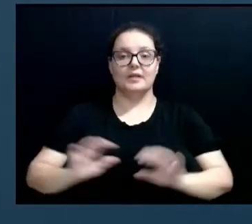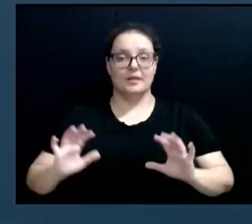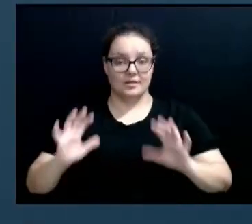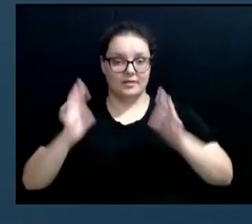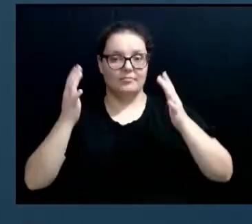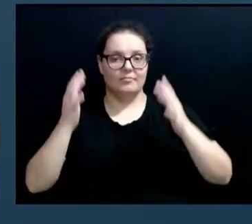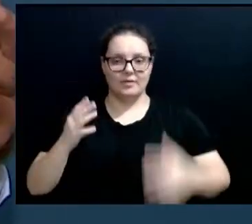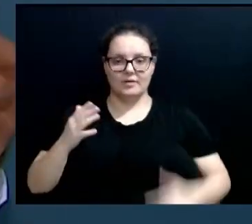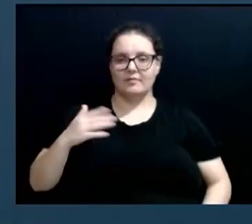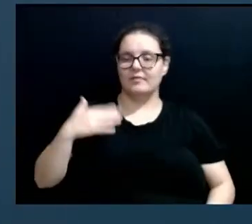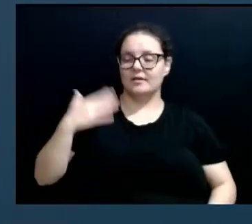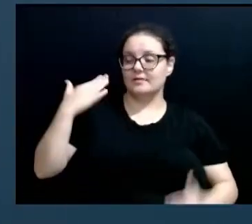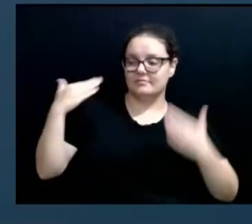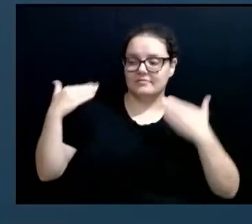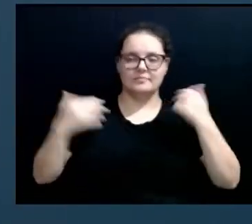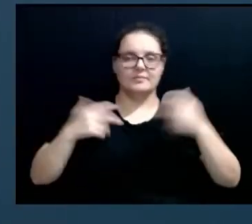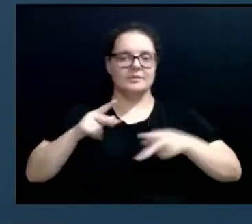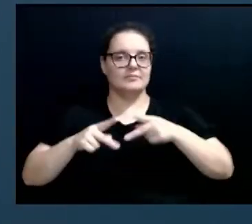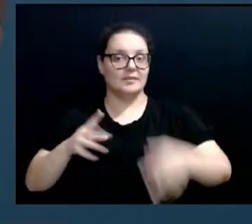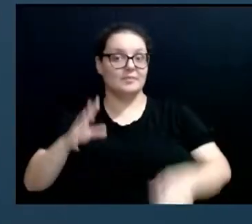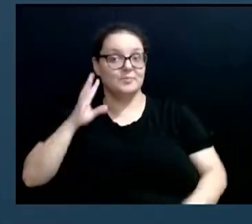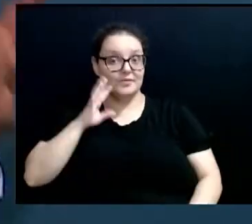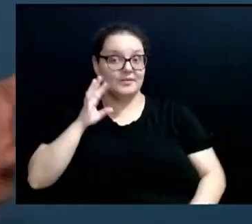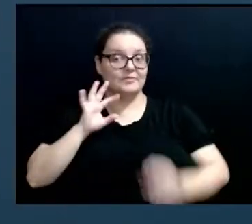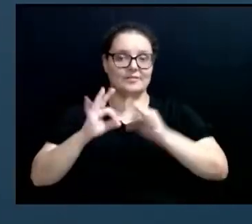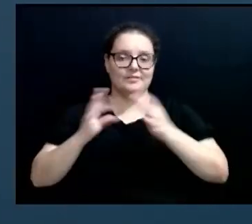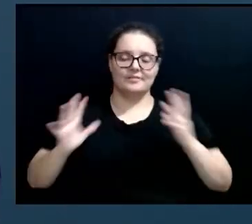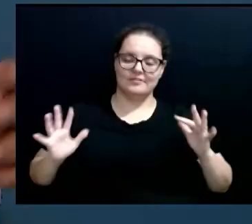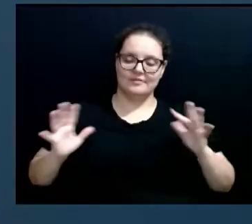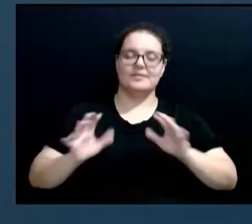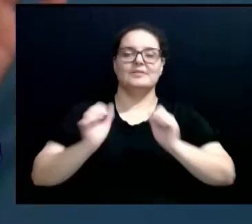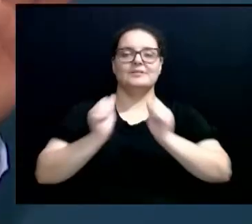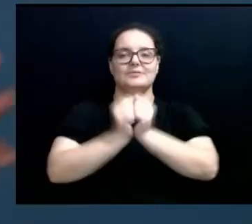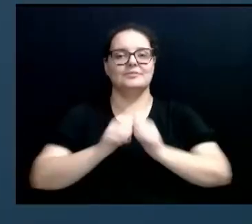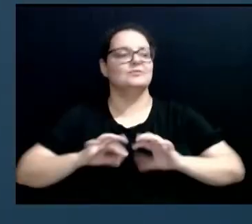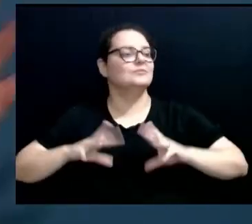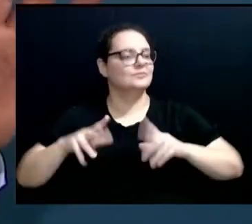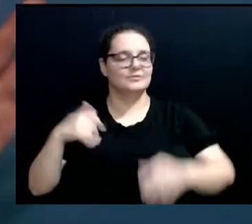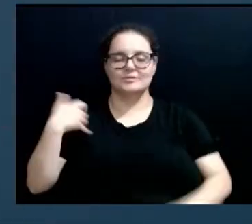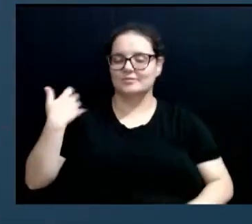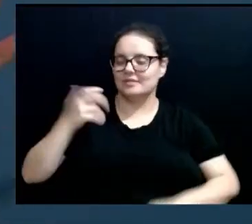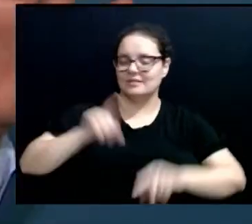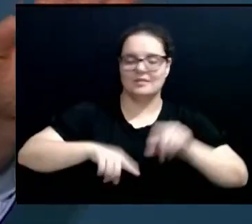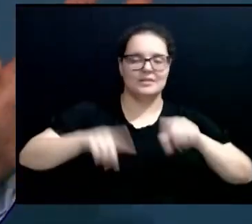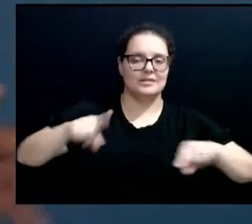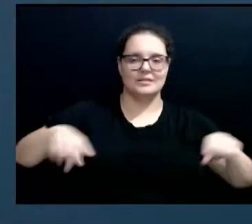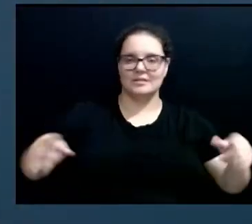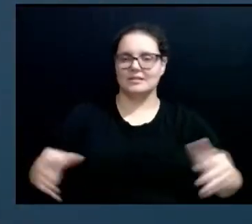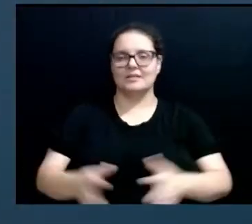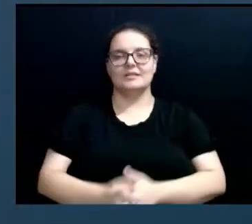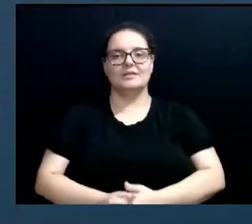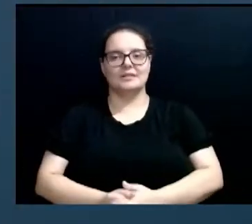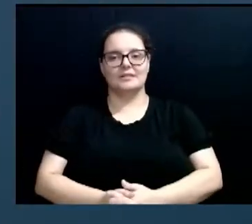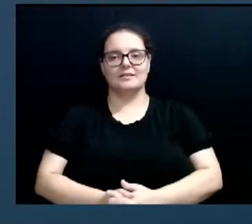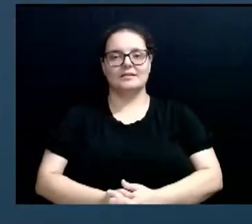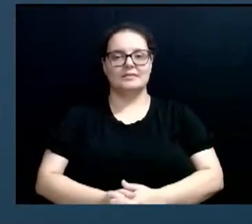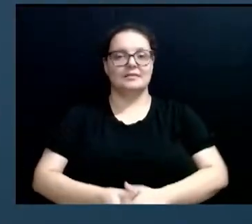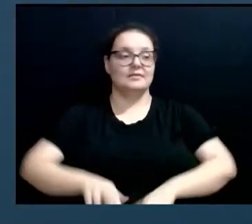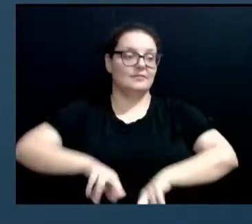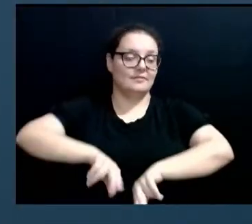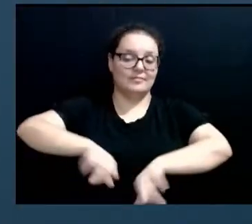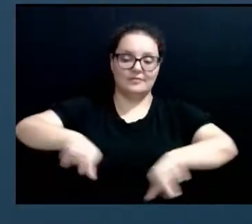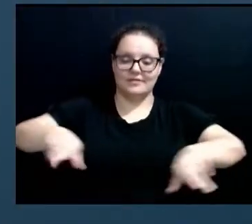legal, a gente vê as famílias reunidas, pessoas de todas as idades, né? Muito diversa. Eu acho que ali